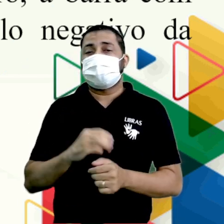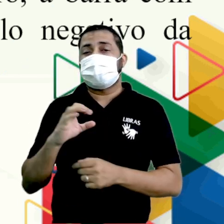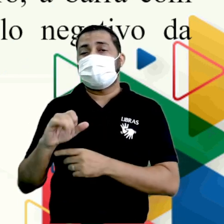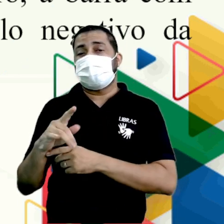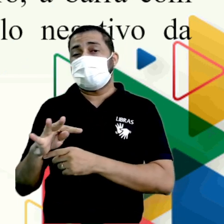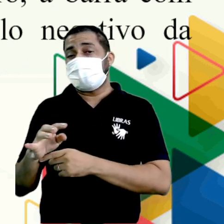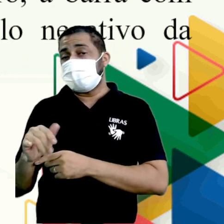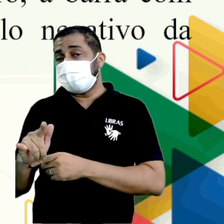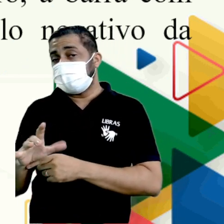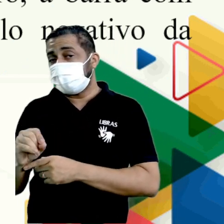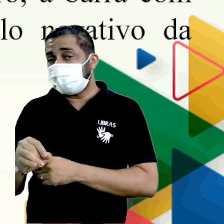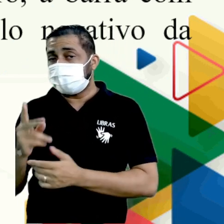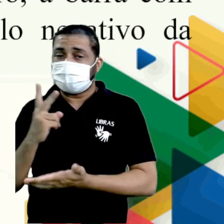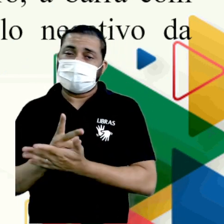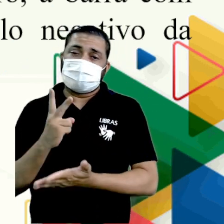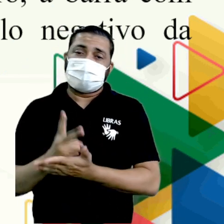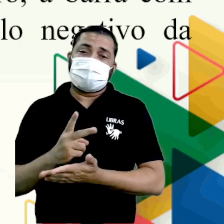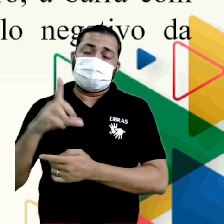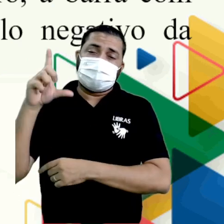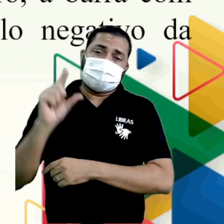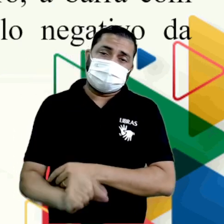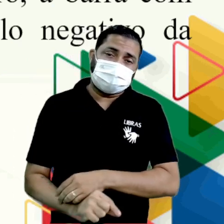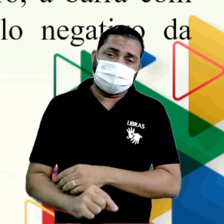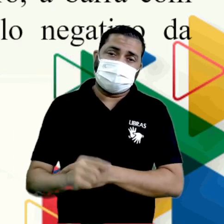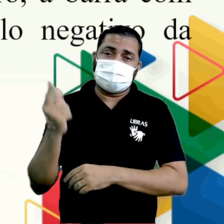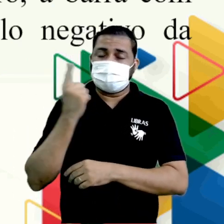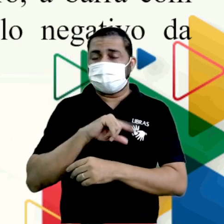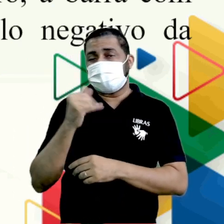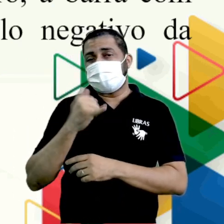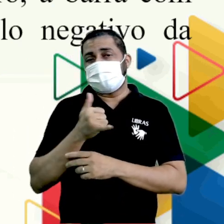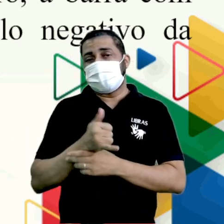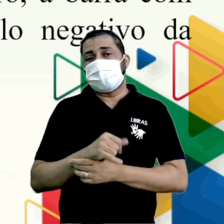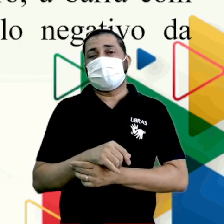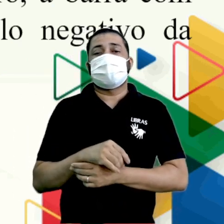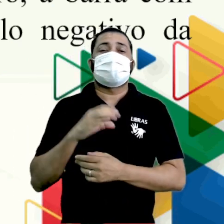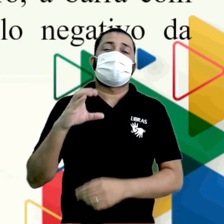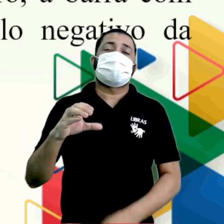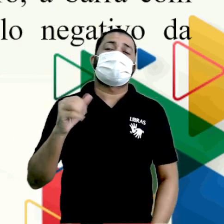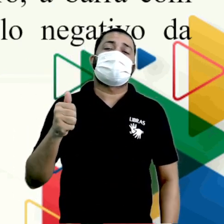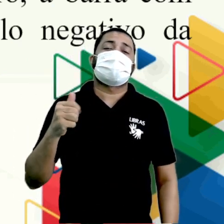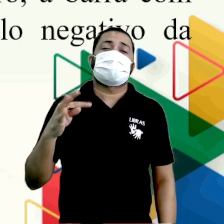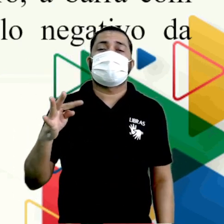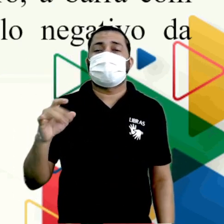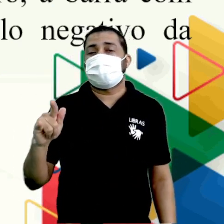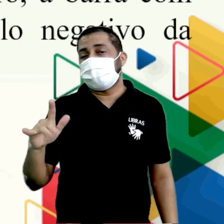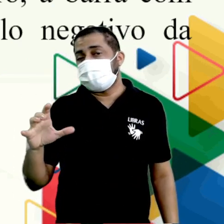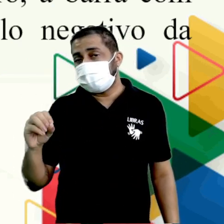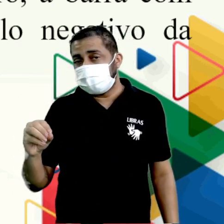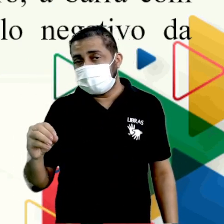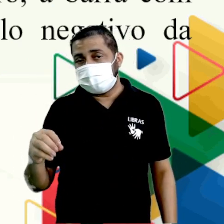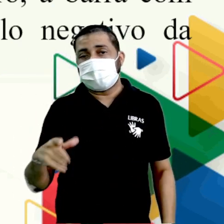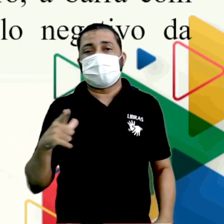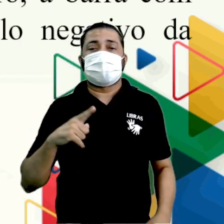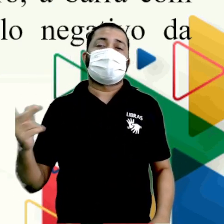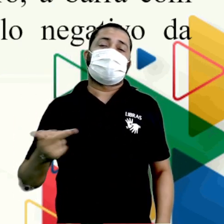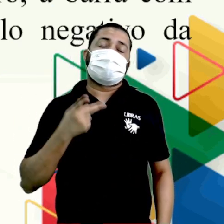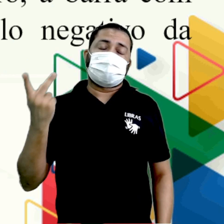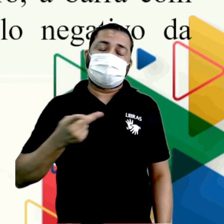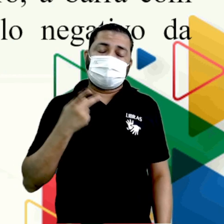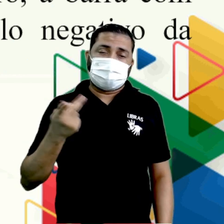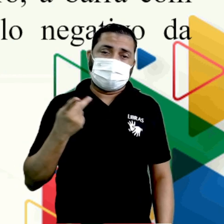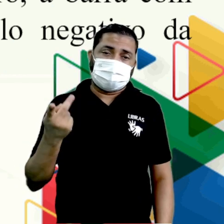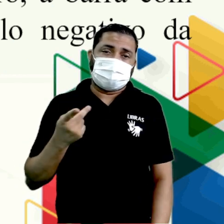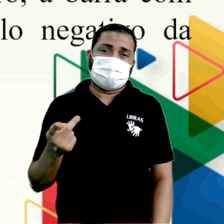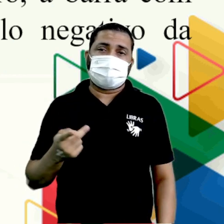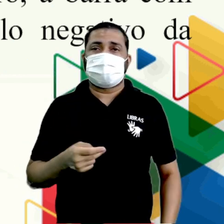cátodo. Sempre a redução, o ganho de elétrons ocorre no cátodo, tá? E é justamente o que ele vai dizer aí. No